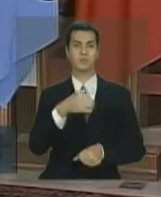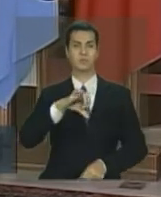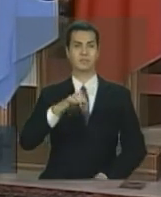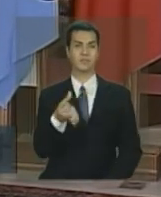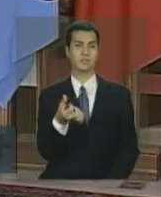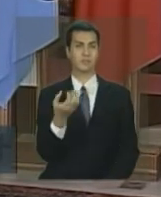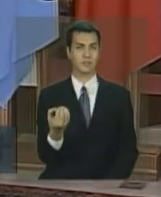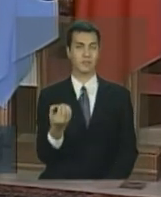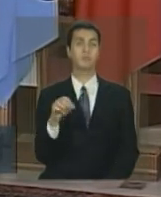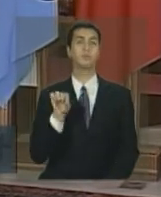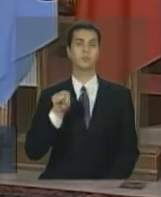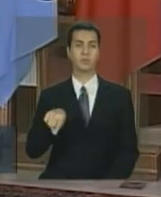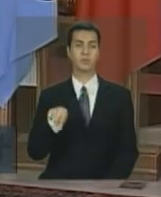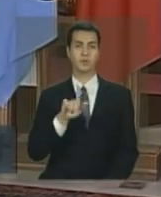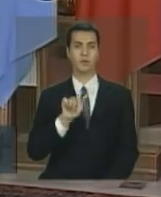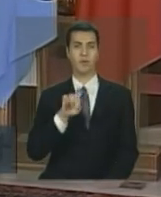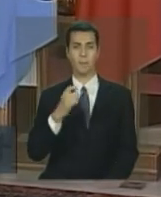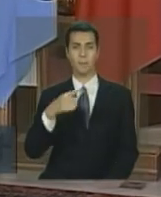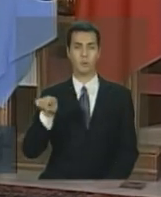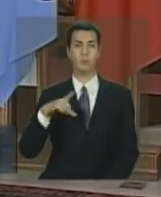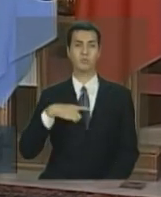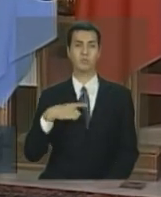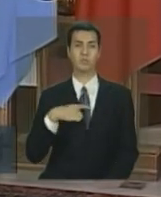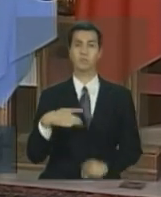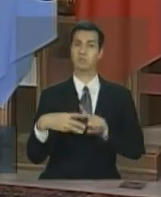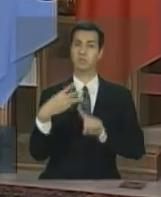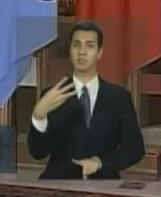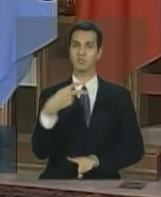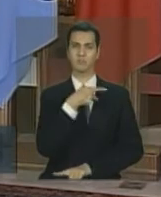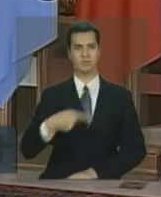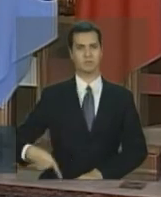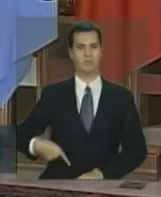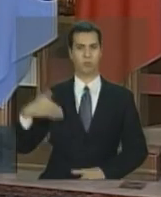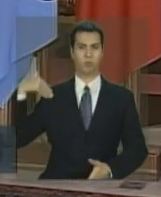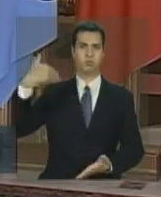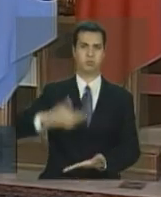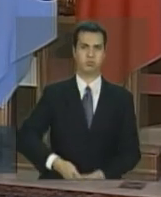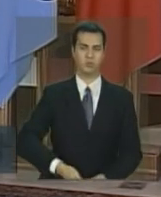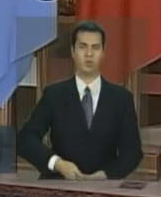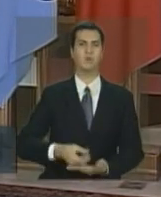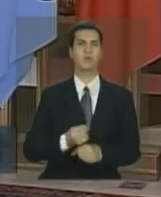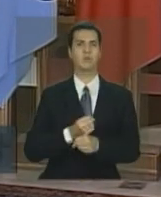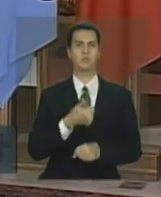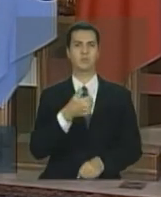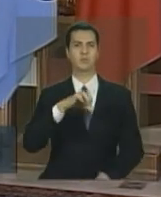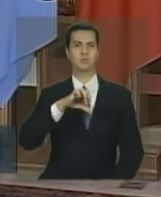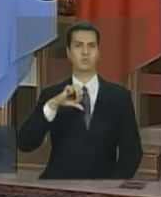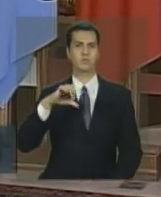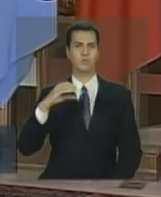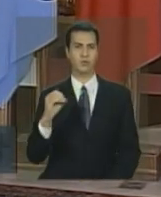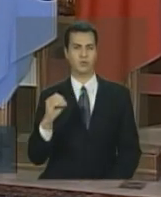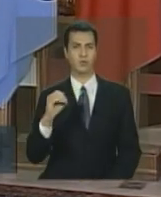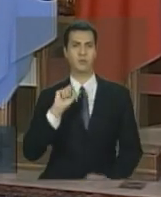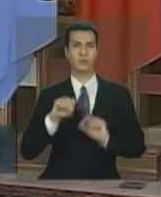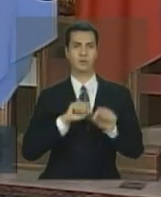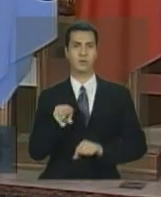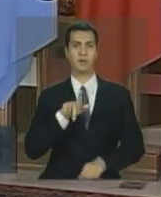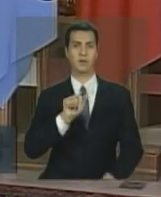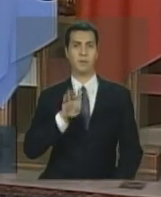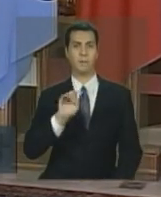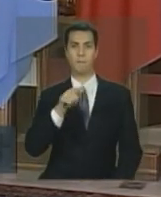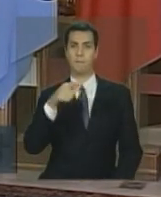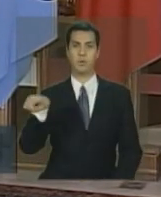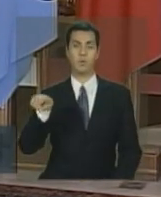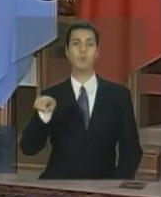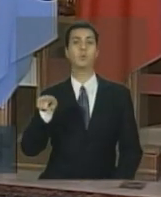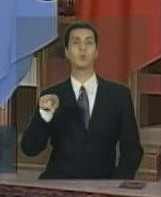foi governado por apenas 3 presidentes. Em 1990, o Gabão adotou uma